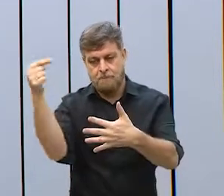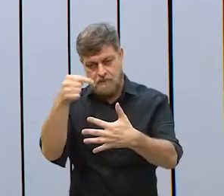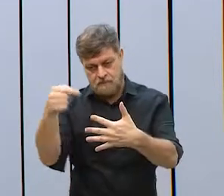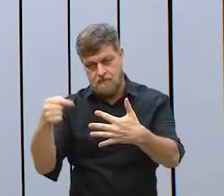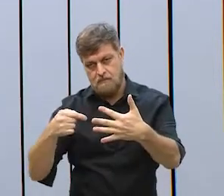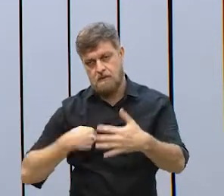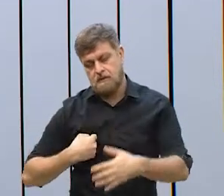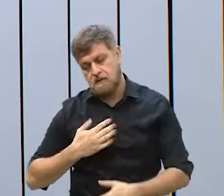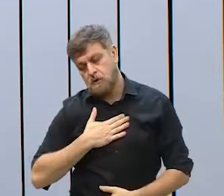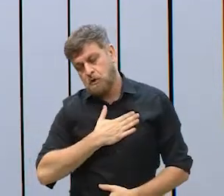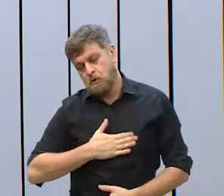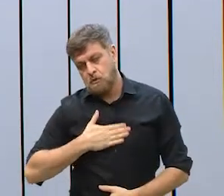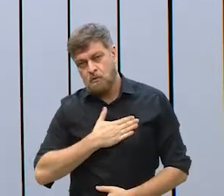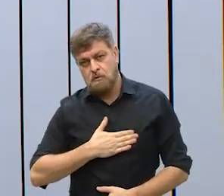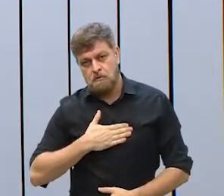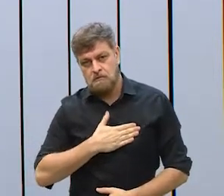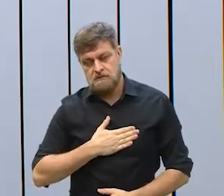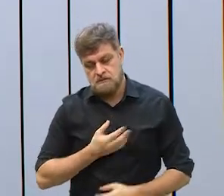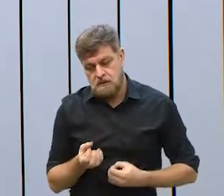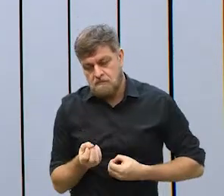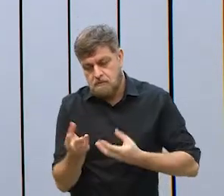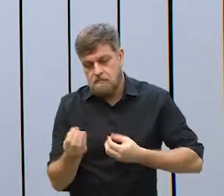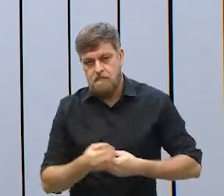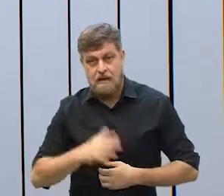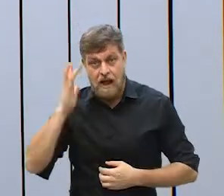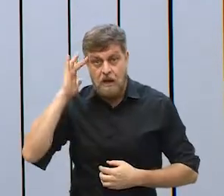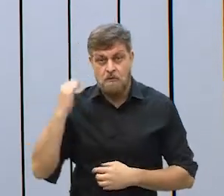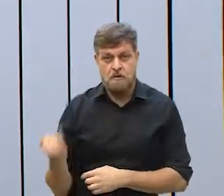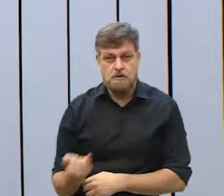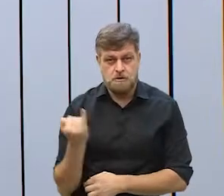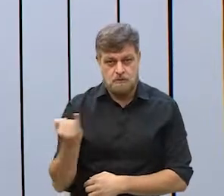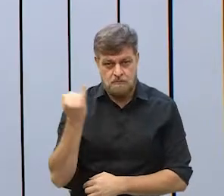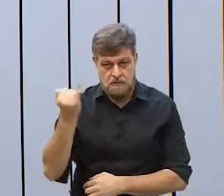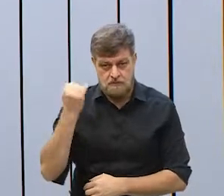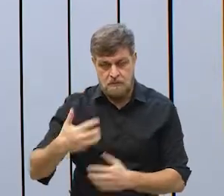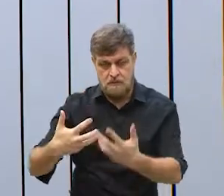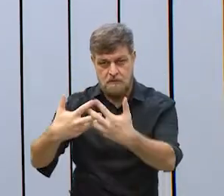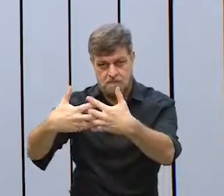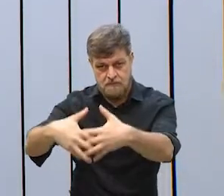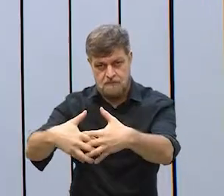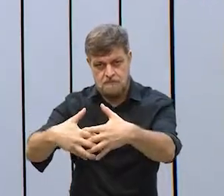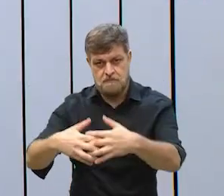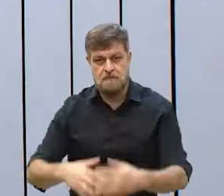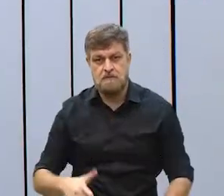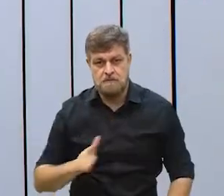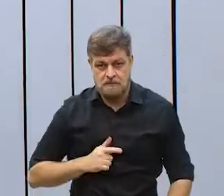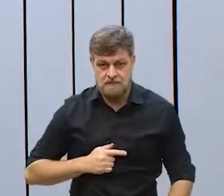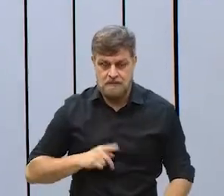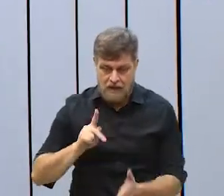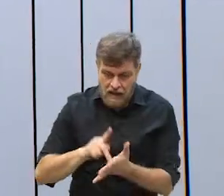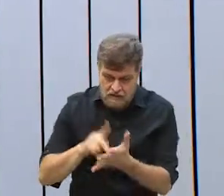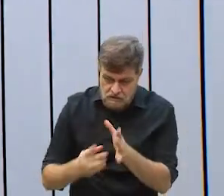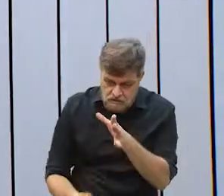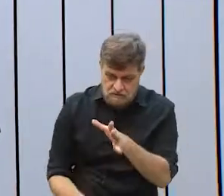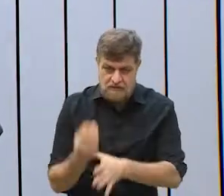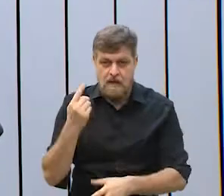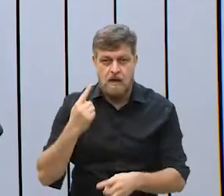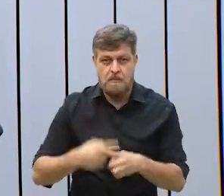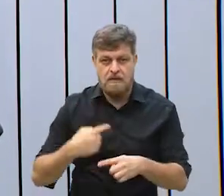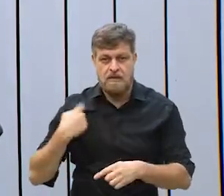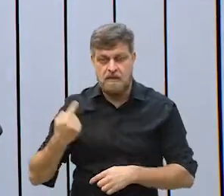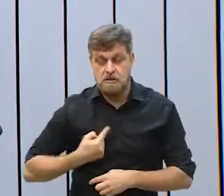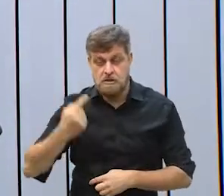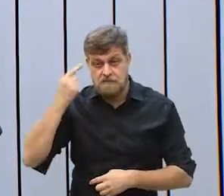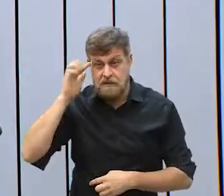eu gostaria de colocar, que eu acho muito importante para as coisas funcionarem. Ter efetividade, sabe? Porque a gente vê